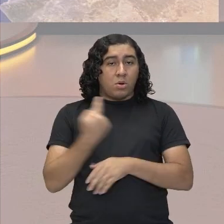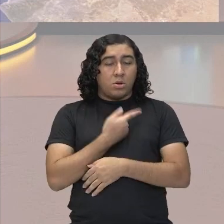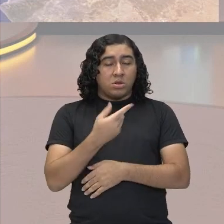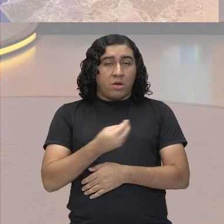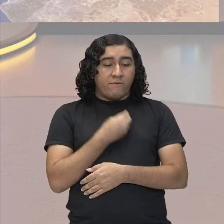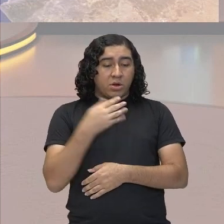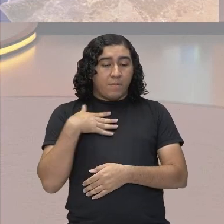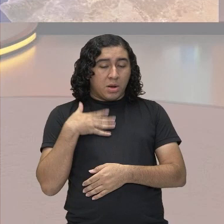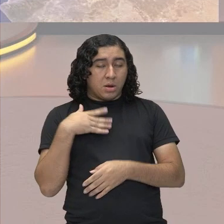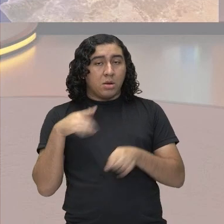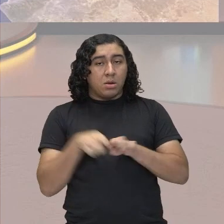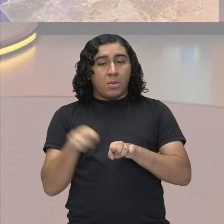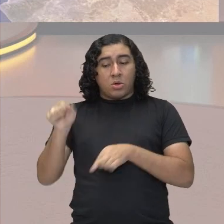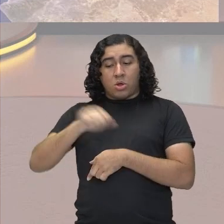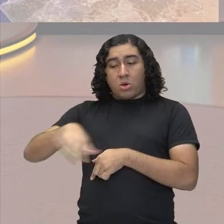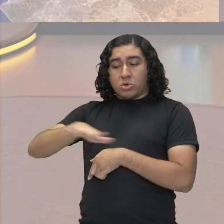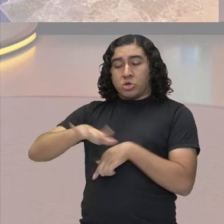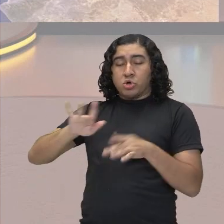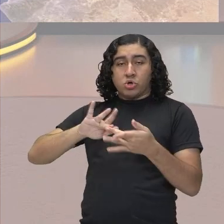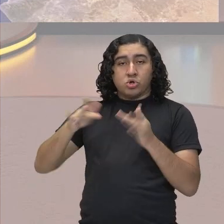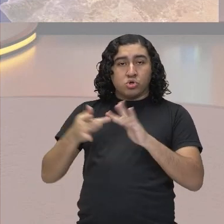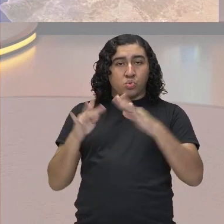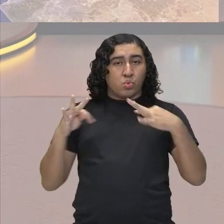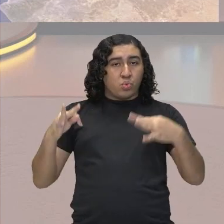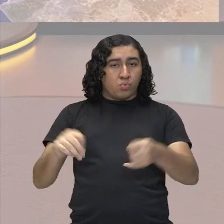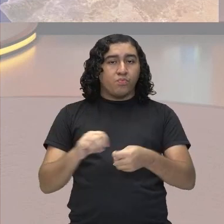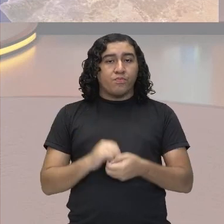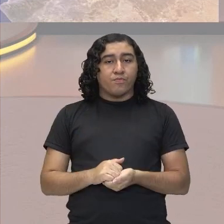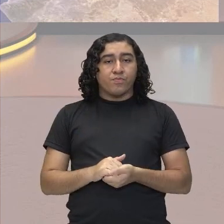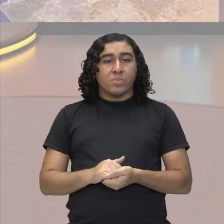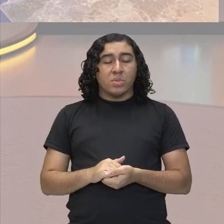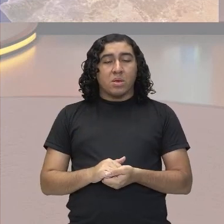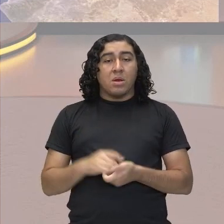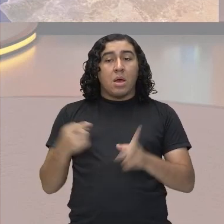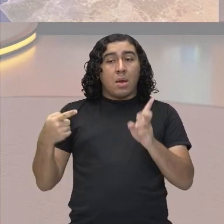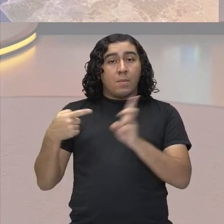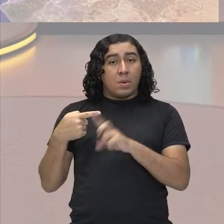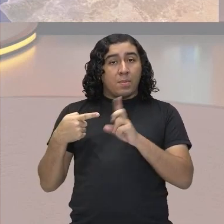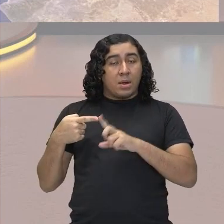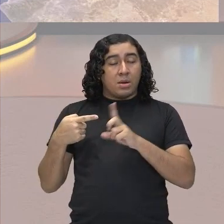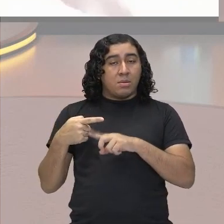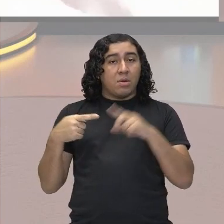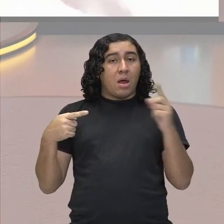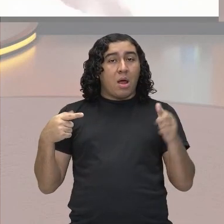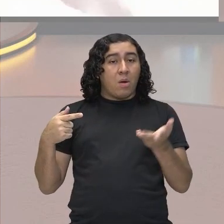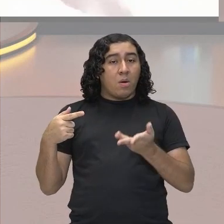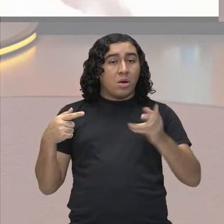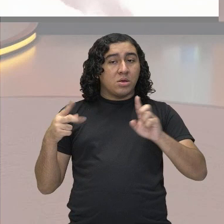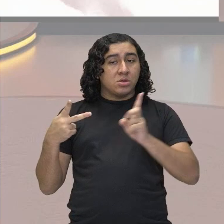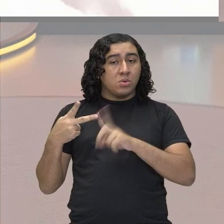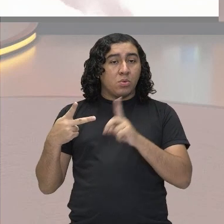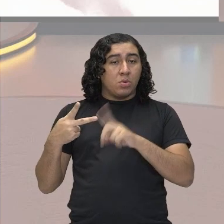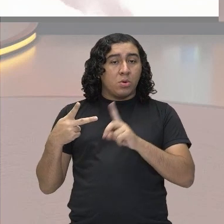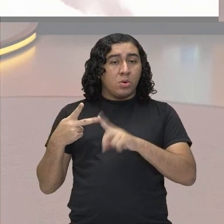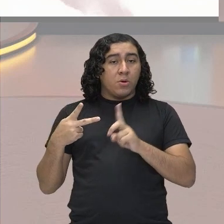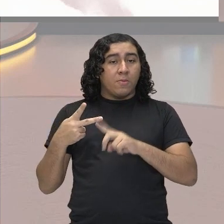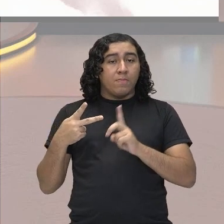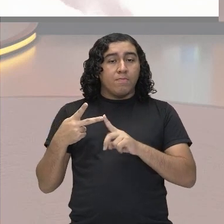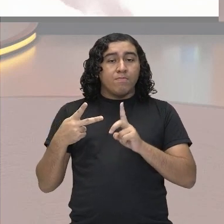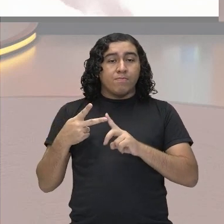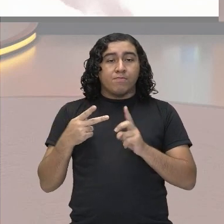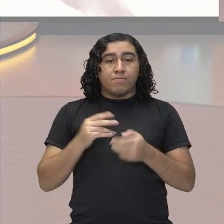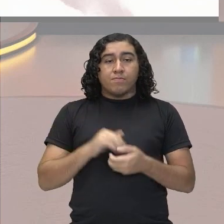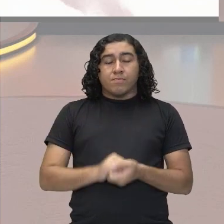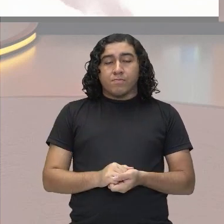vida como um todo, tá bom? Esse aí foi uma das primeiras características. Vamos ver a segunda? Vamos lá. Segunda,